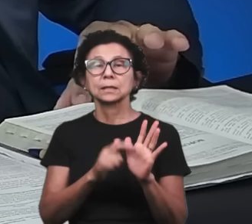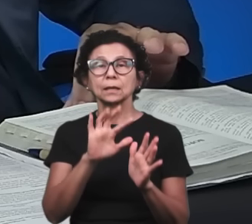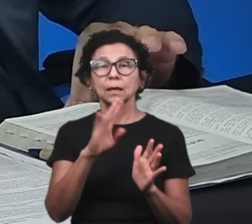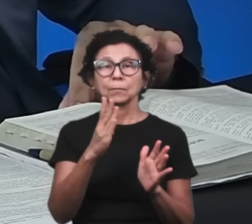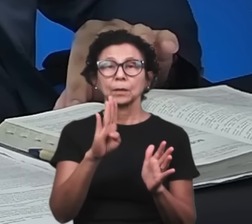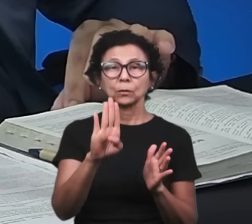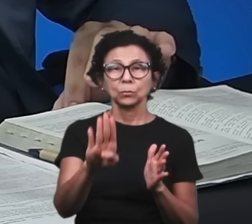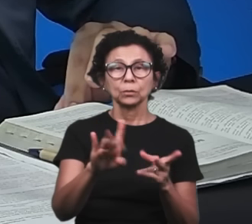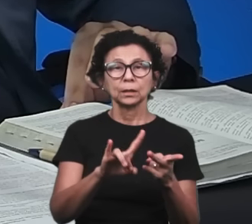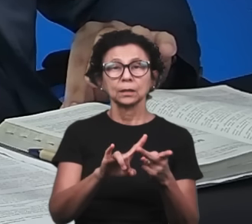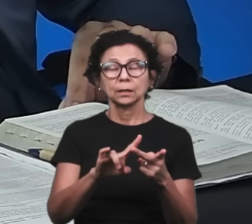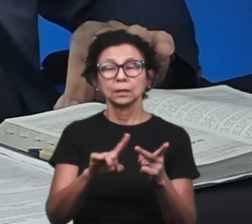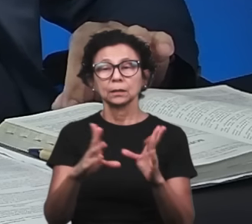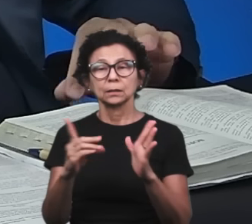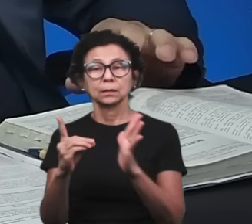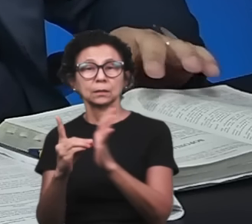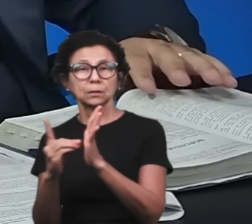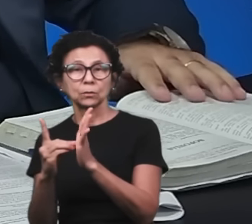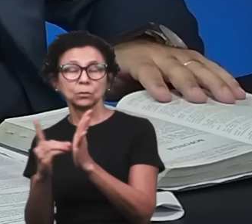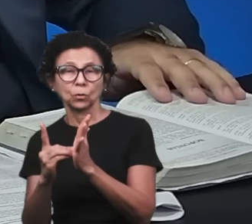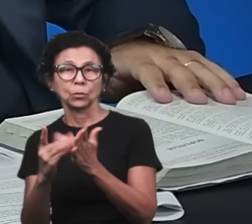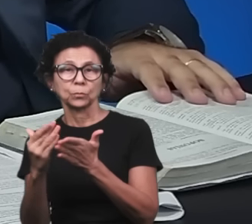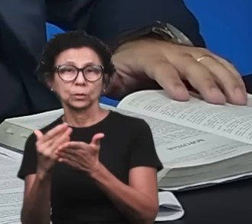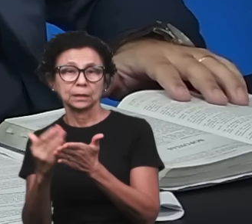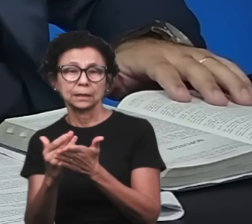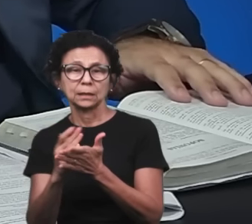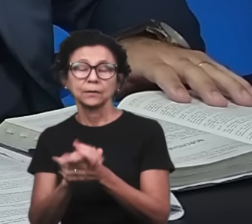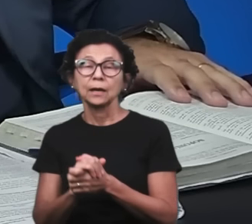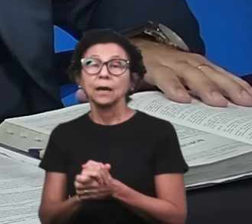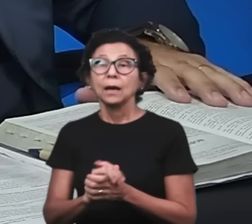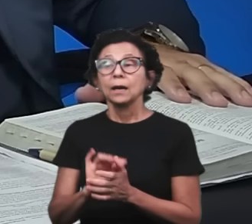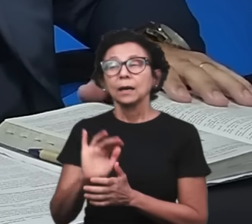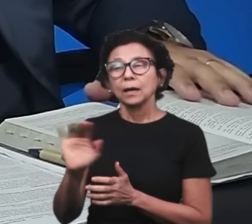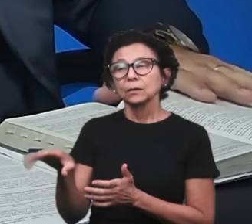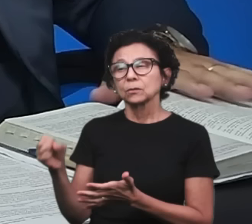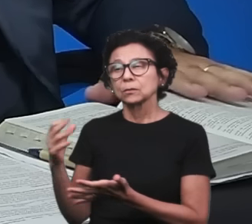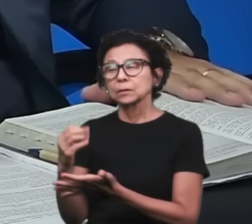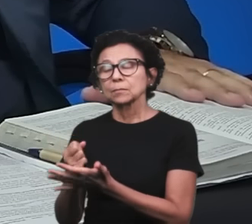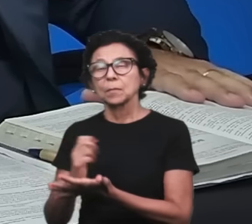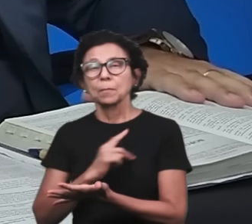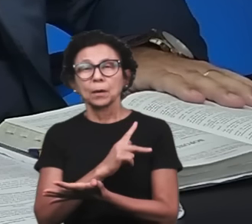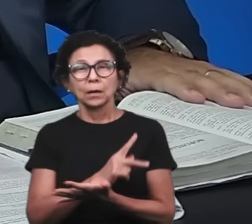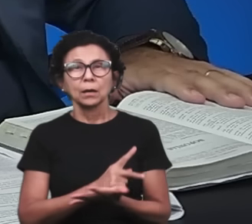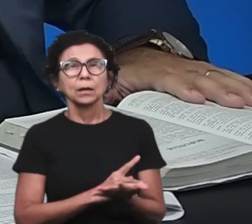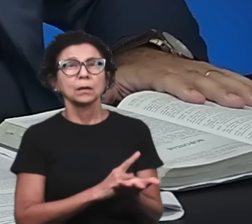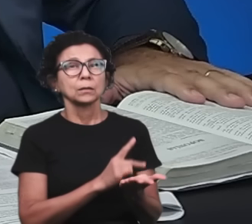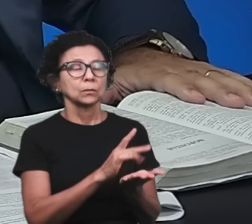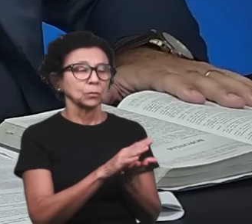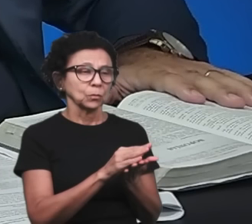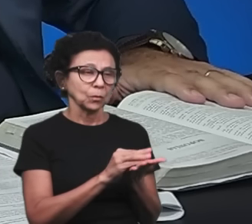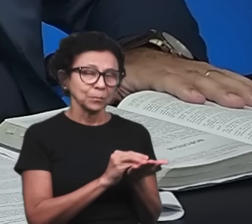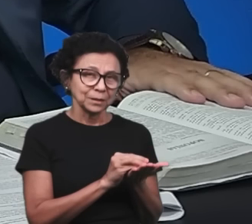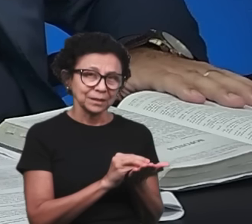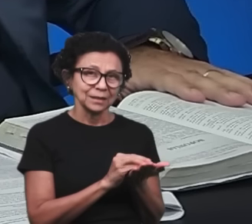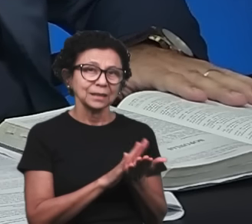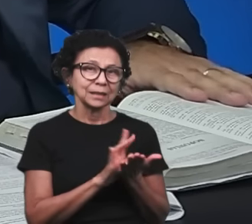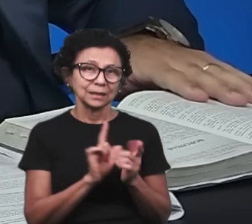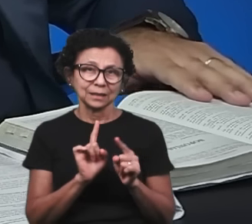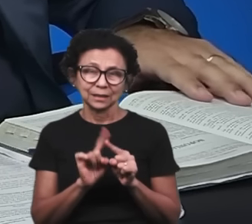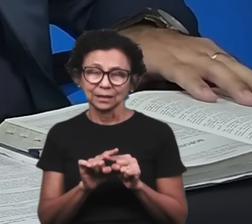depois foi copiado, né? Paulo copia, na carta aos Hebreus há a cópia também. Os Gálatas. O justo viverá pela